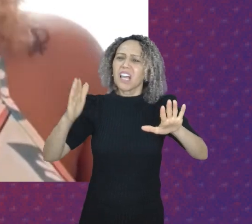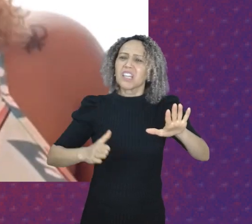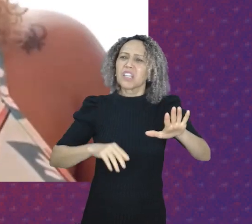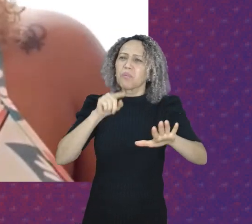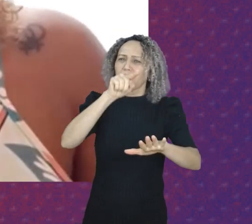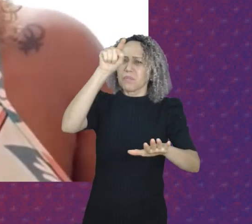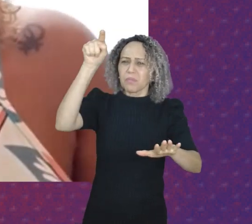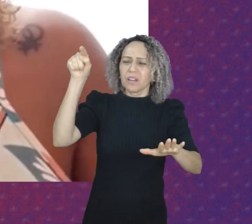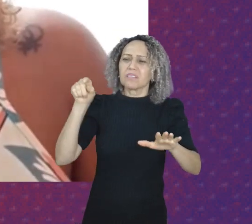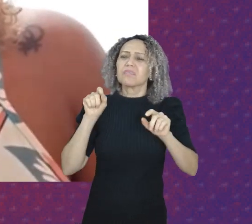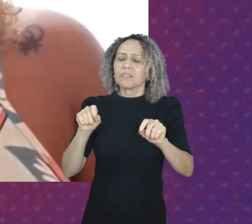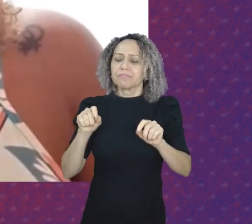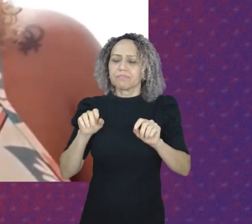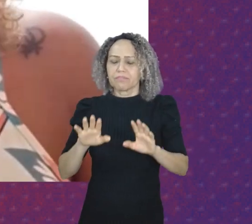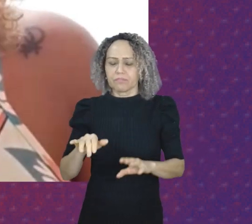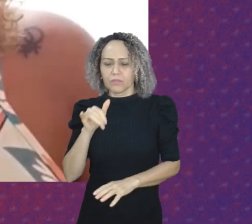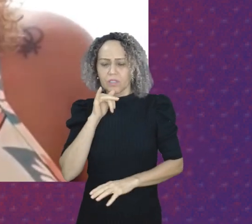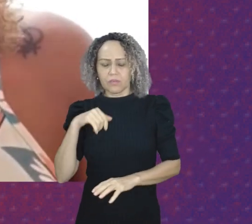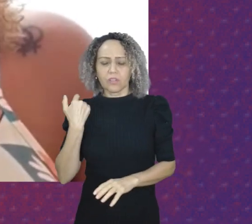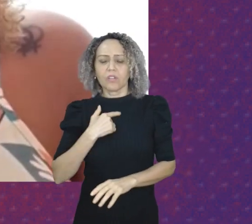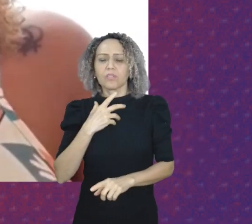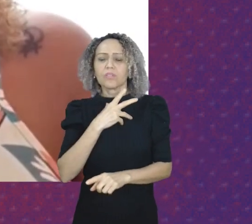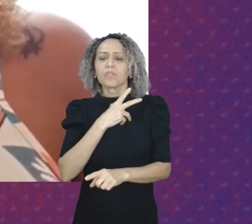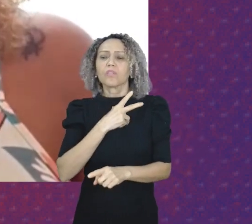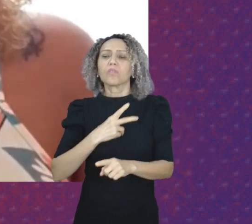nós conseguimos conquistar,